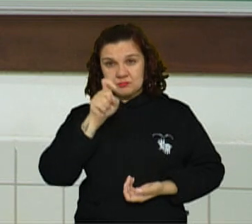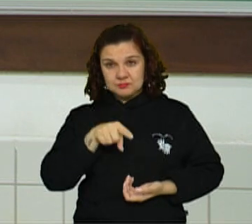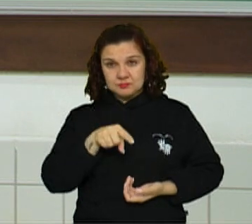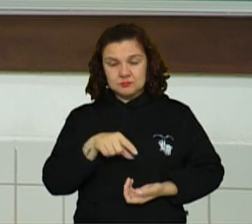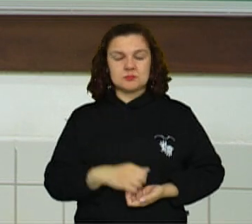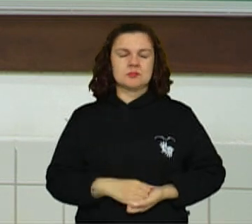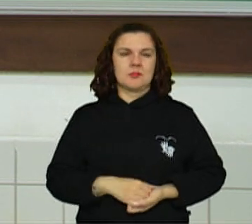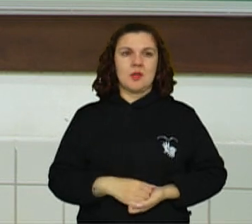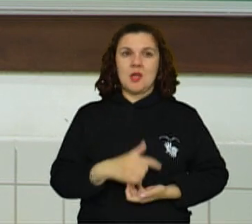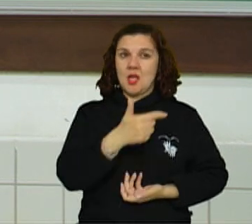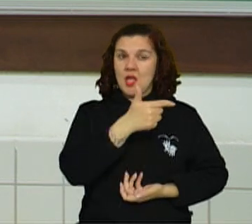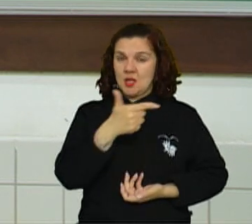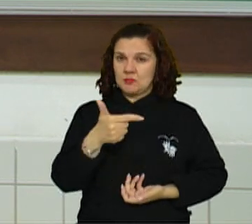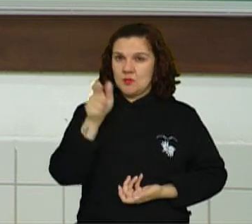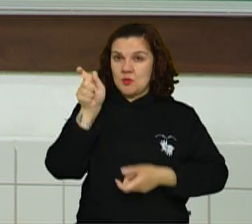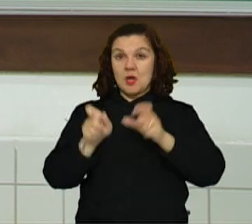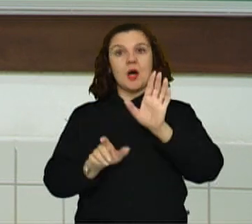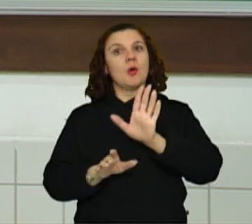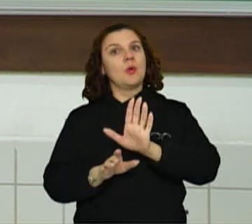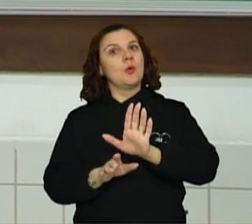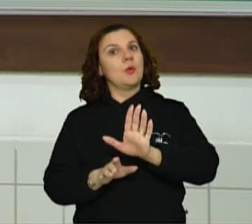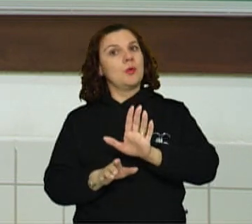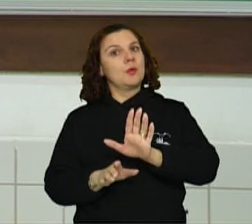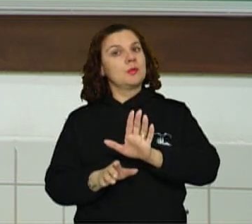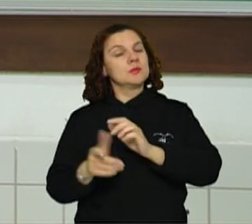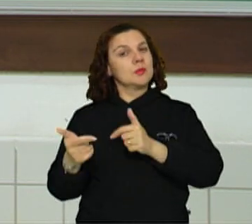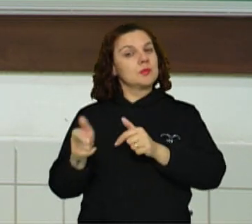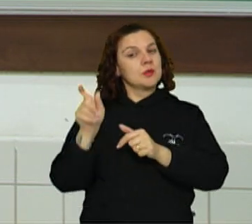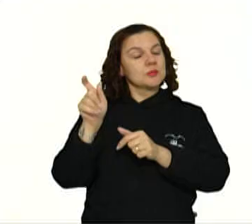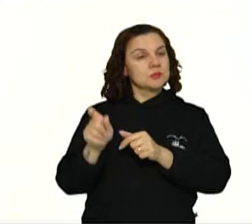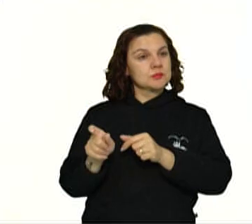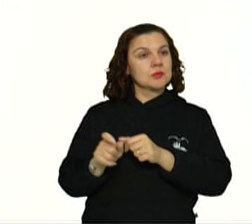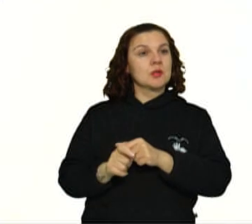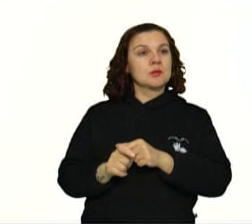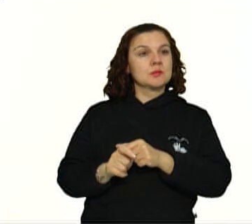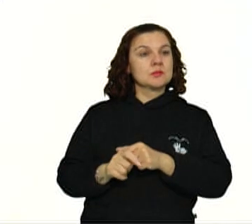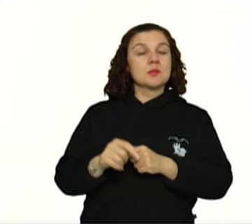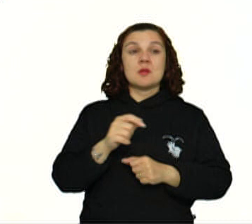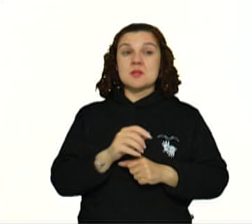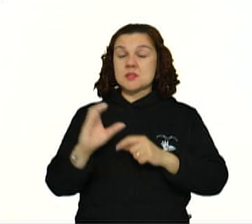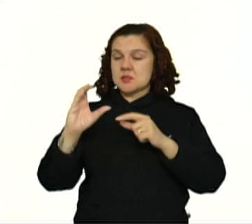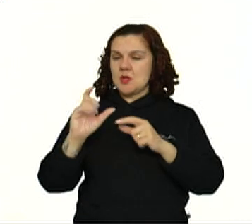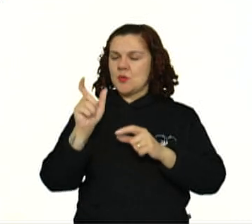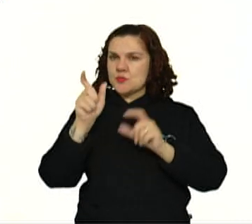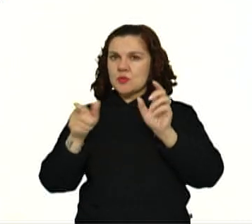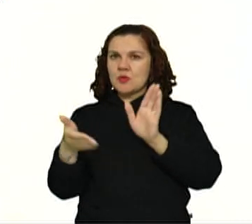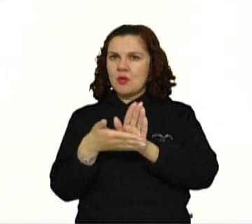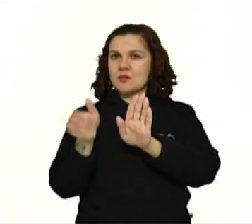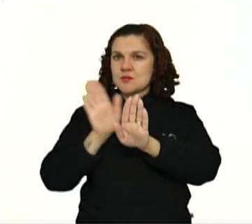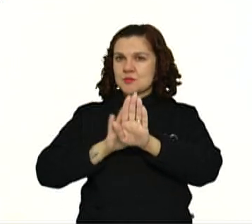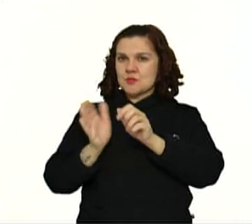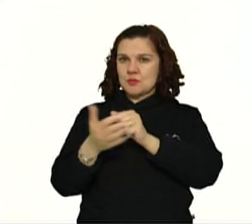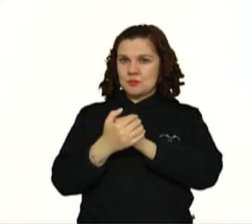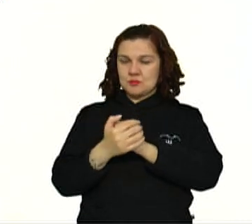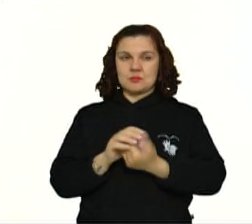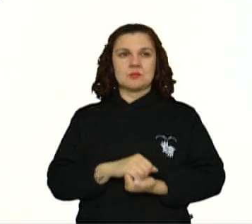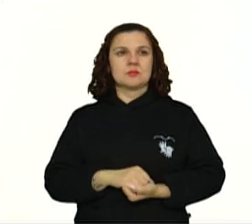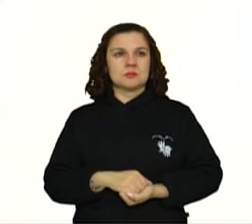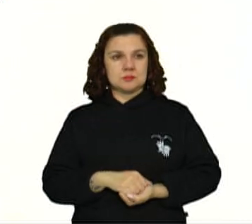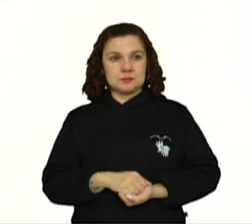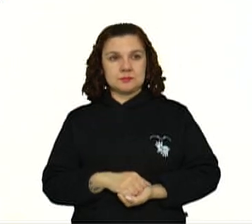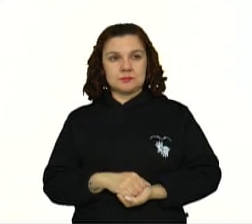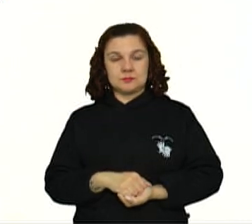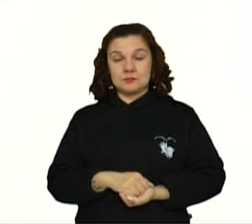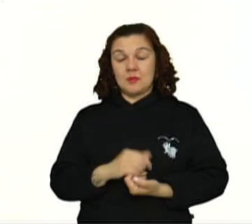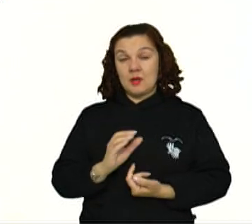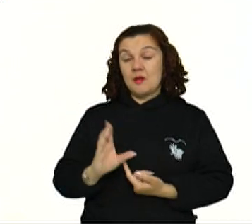Não se atribui a fato a nenhum ser? Opa, sem sujeito, nenhum ser. O sujeito estar simplesmente oculto? Elíptico? Não. Eu sei quem